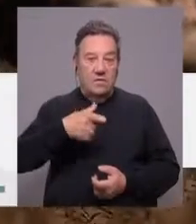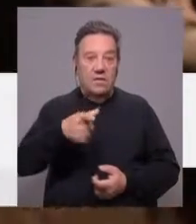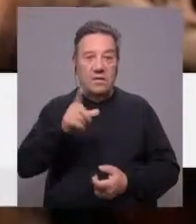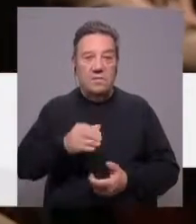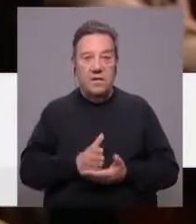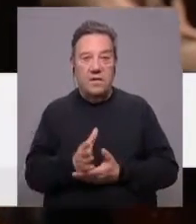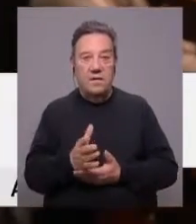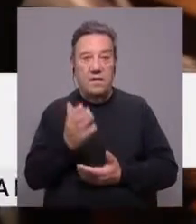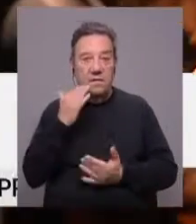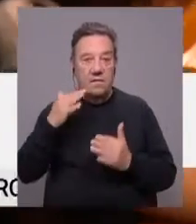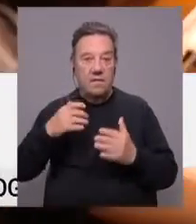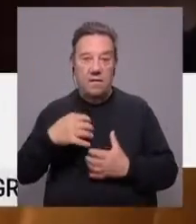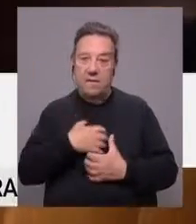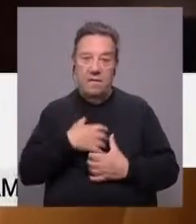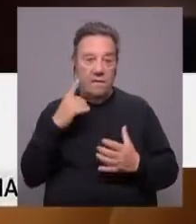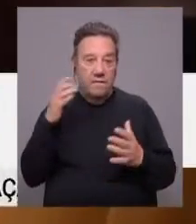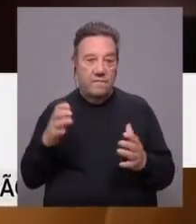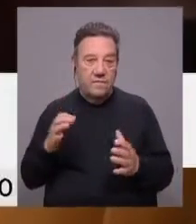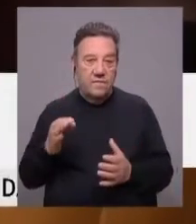através das vibrações.